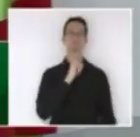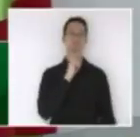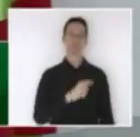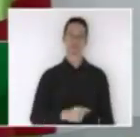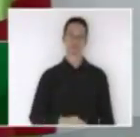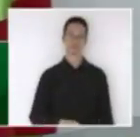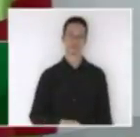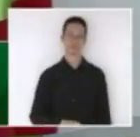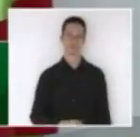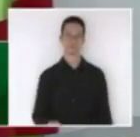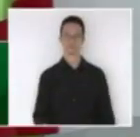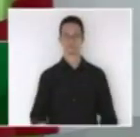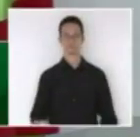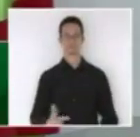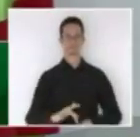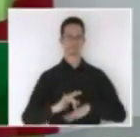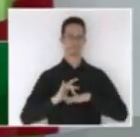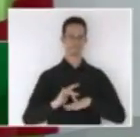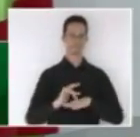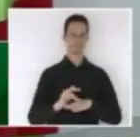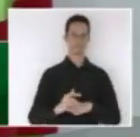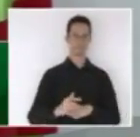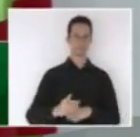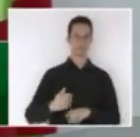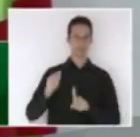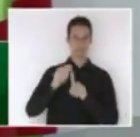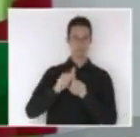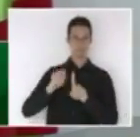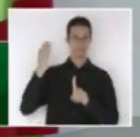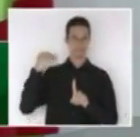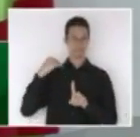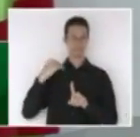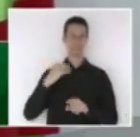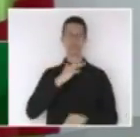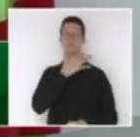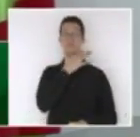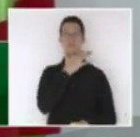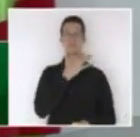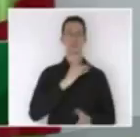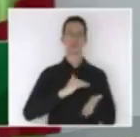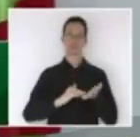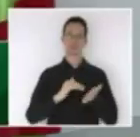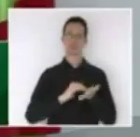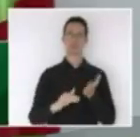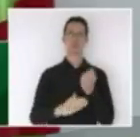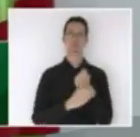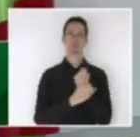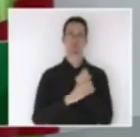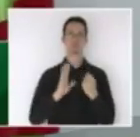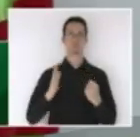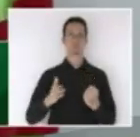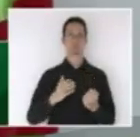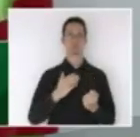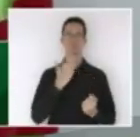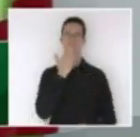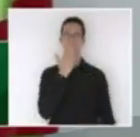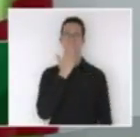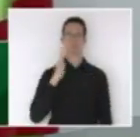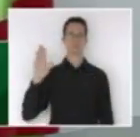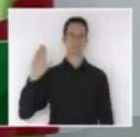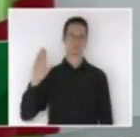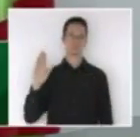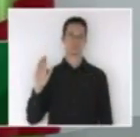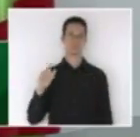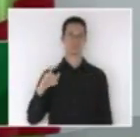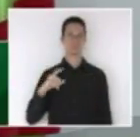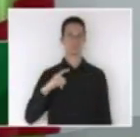se comprometeu com o governo, e aqui é a página do Simpol, Salum, comemorando